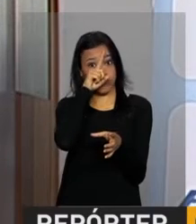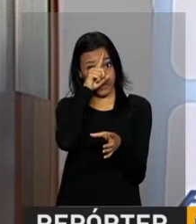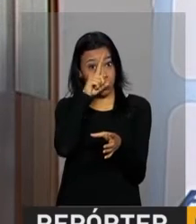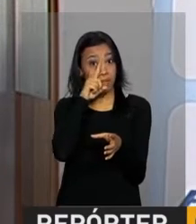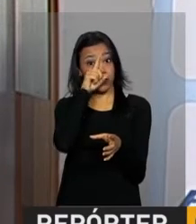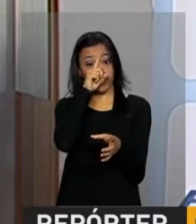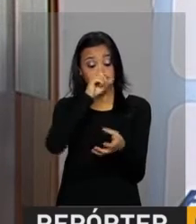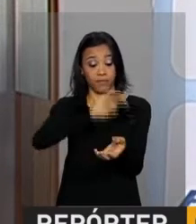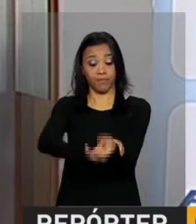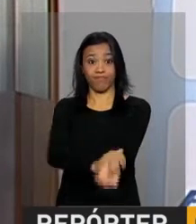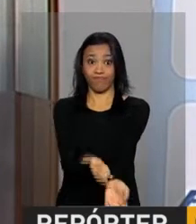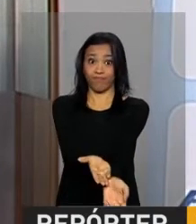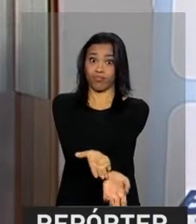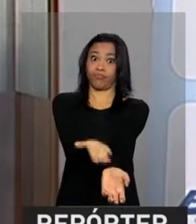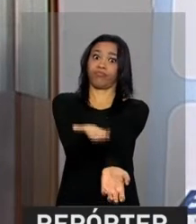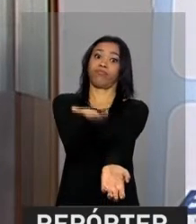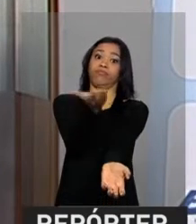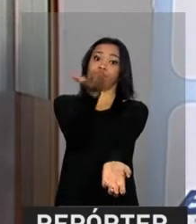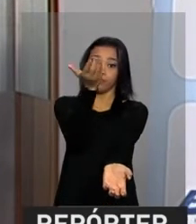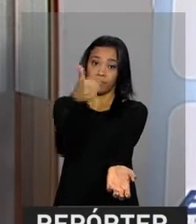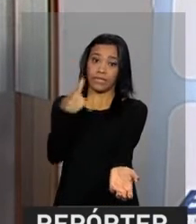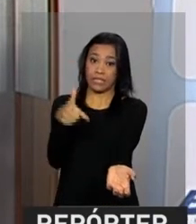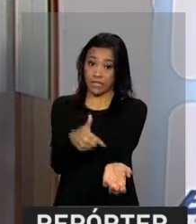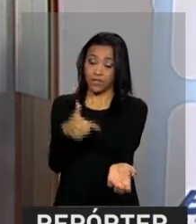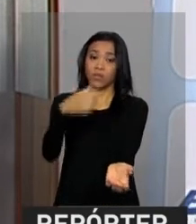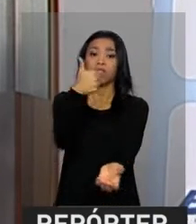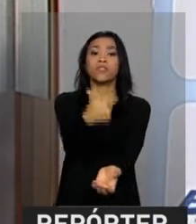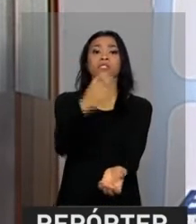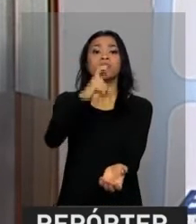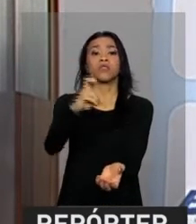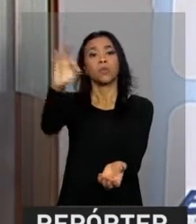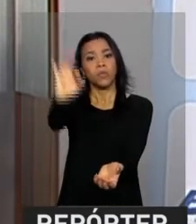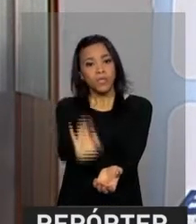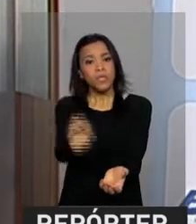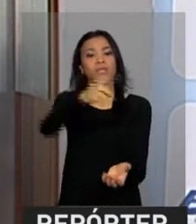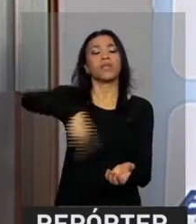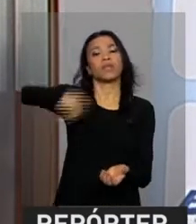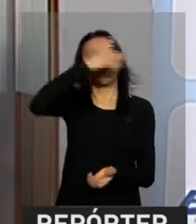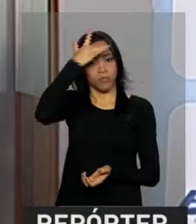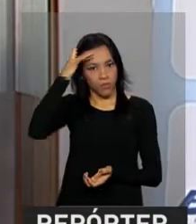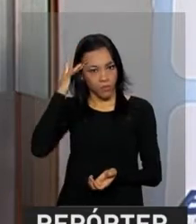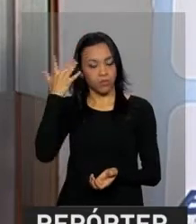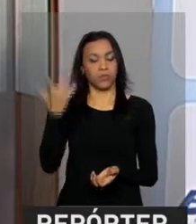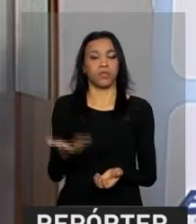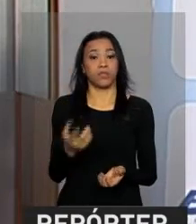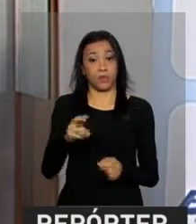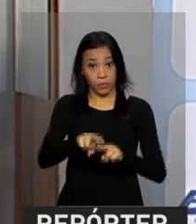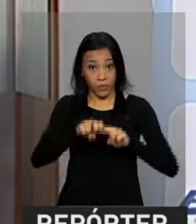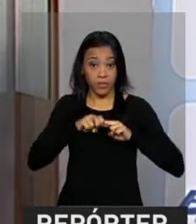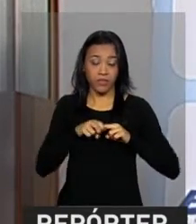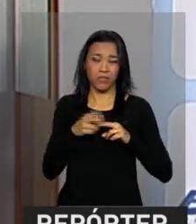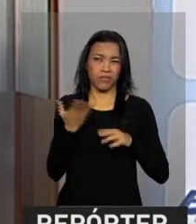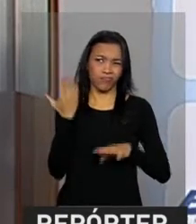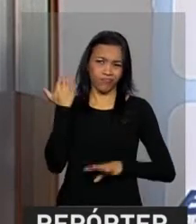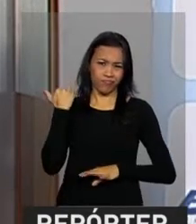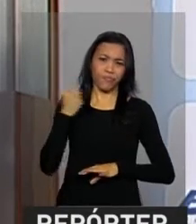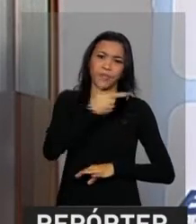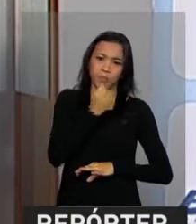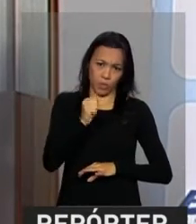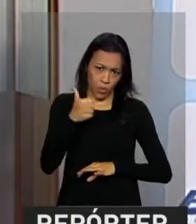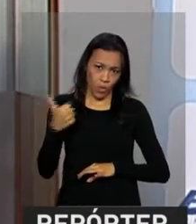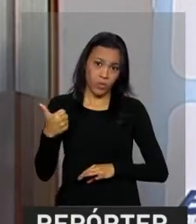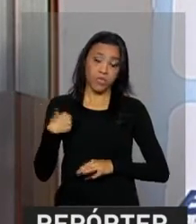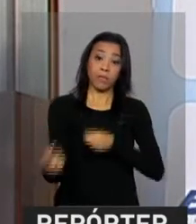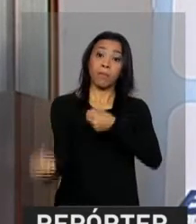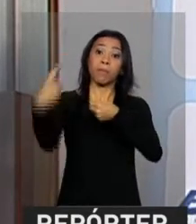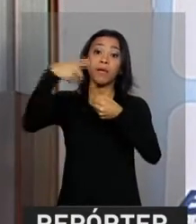pressão alta. Essa doença atinge 25% dos brasileiros. Por isso, desde 2011, uma